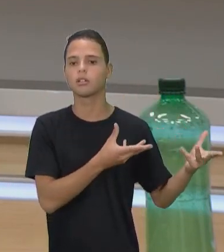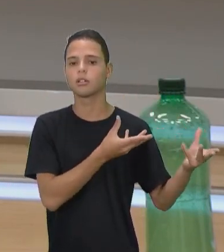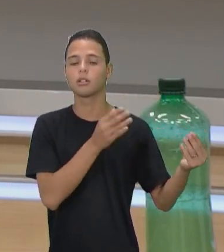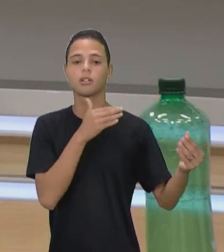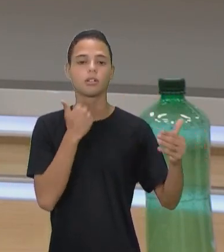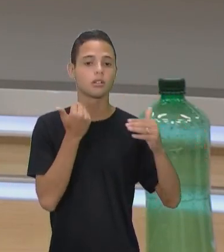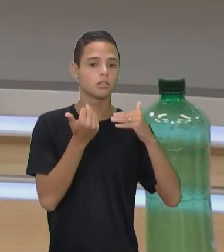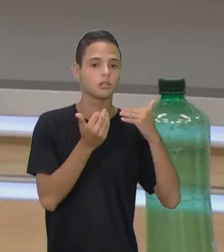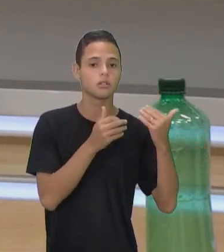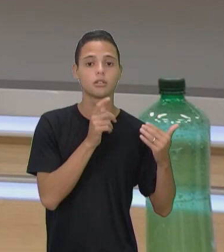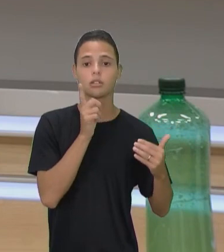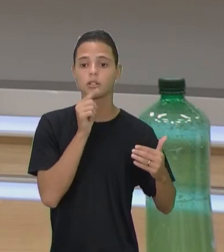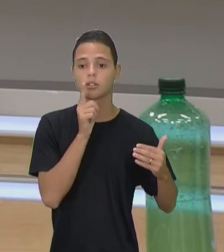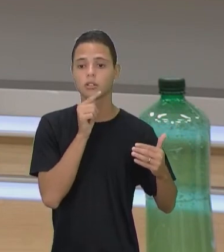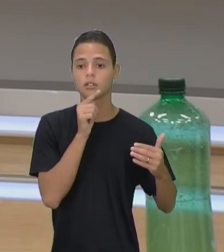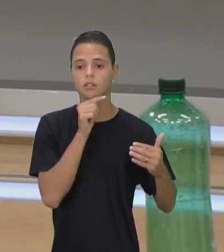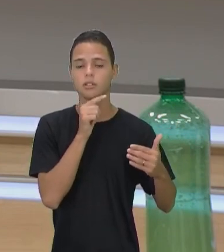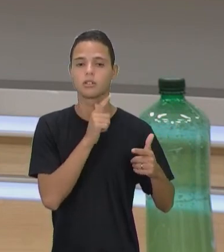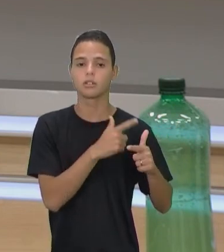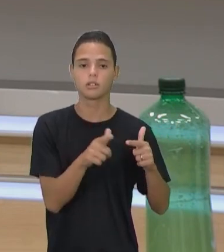crise hídrica por conta